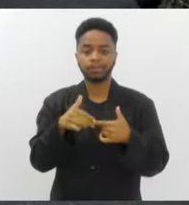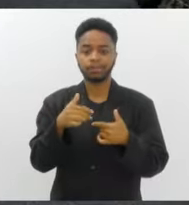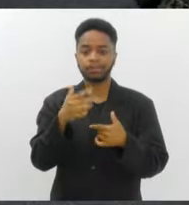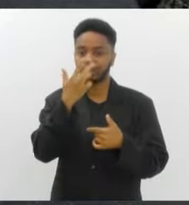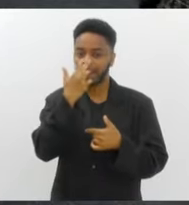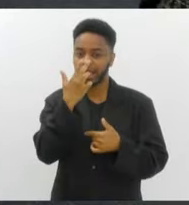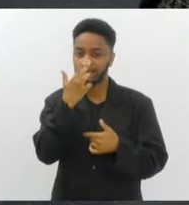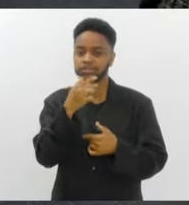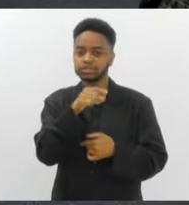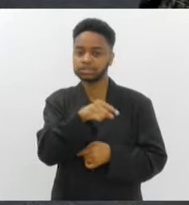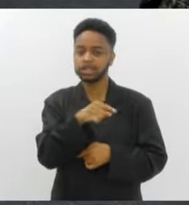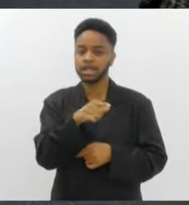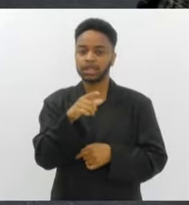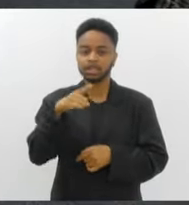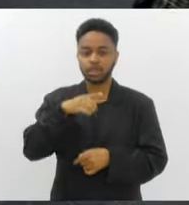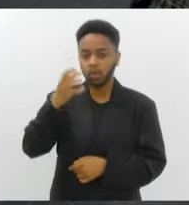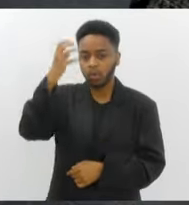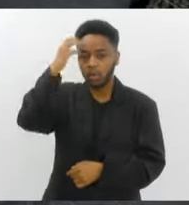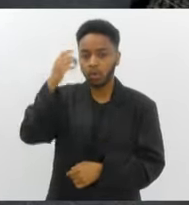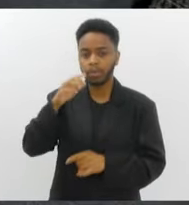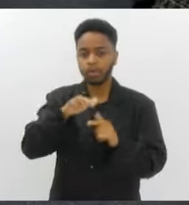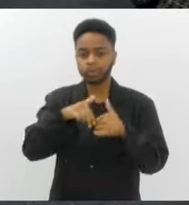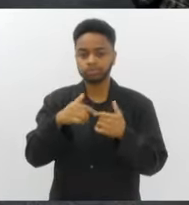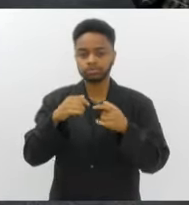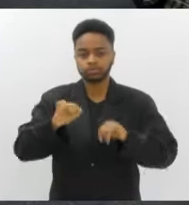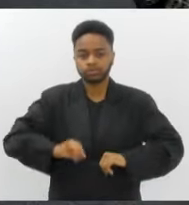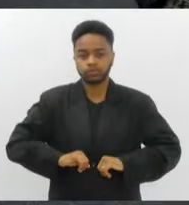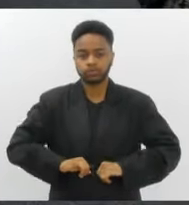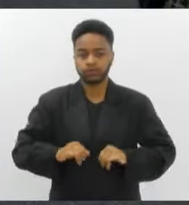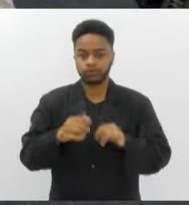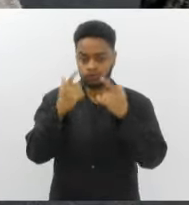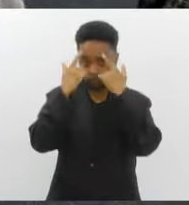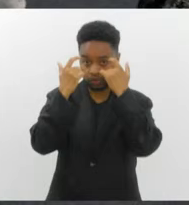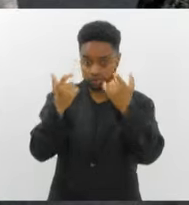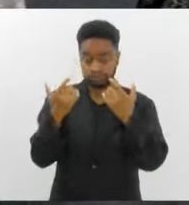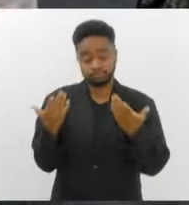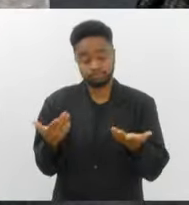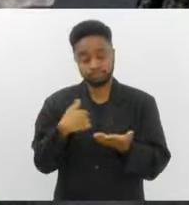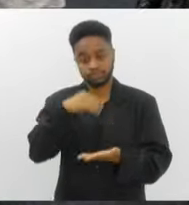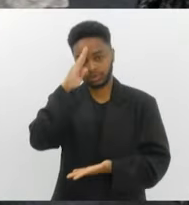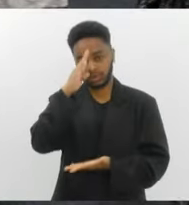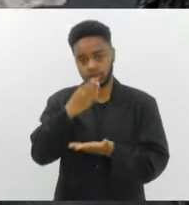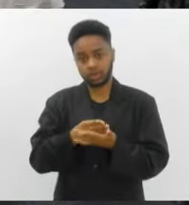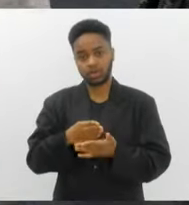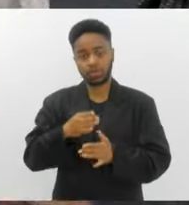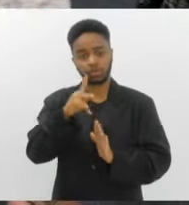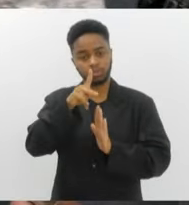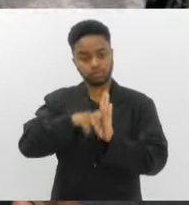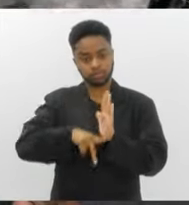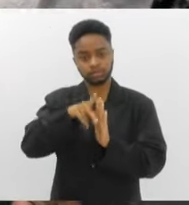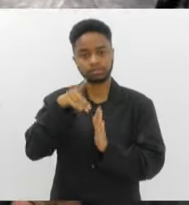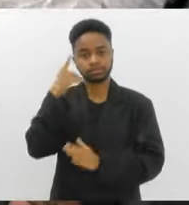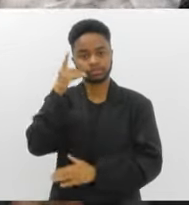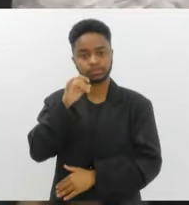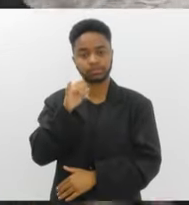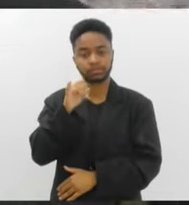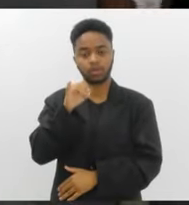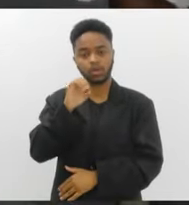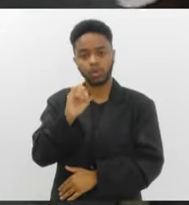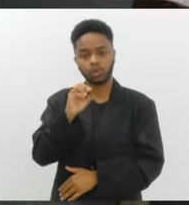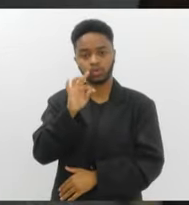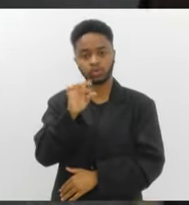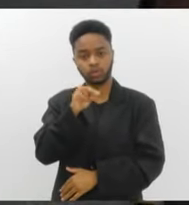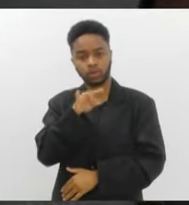sofreu. Então, eu acho que esse projeto... dos deputados Otone de Paula Pai e Índia